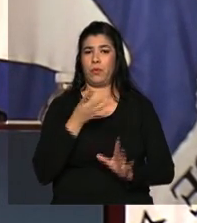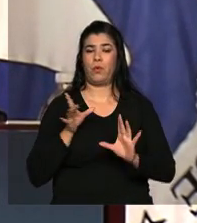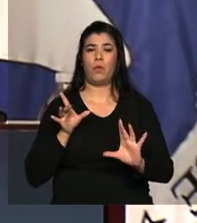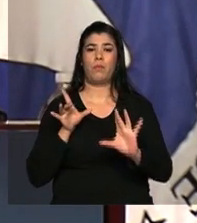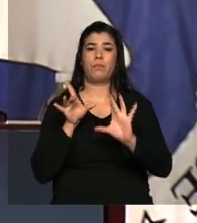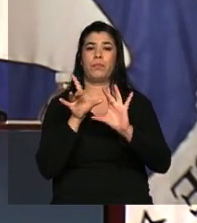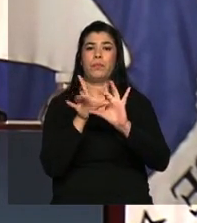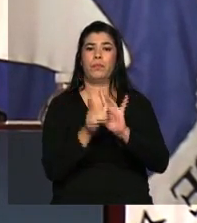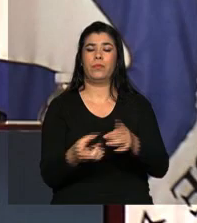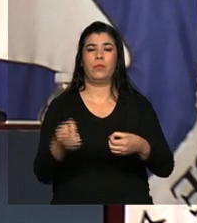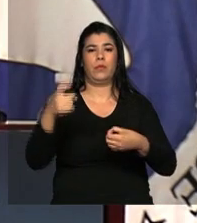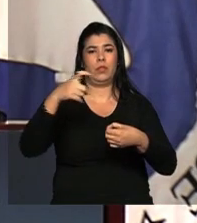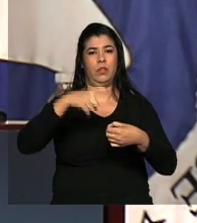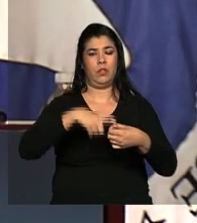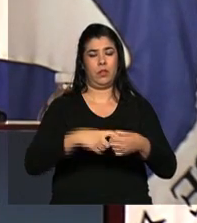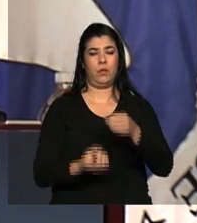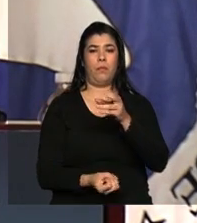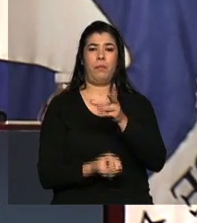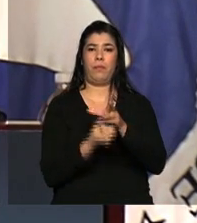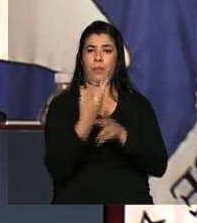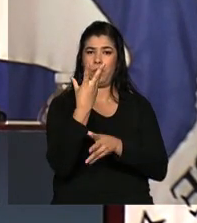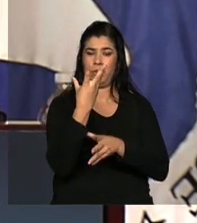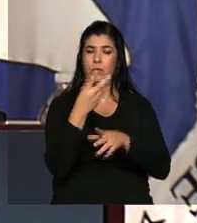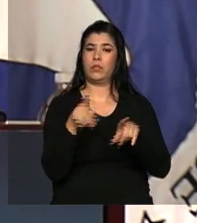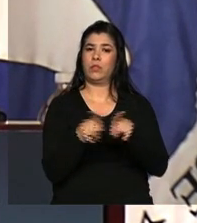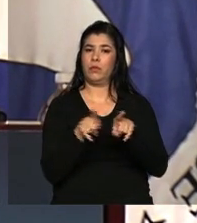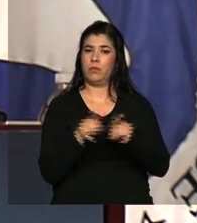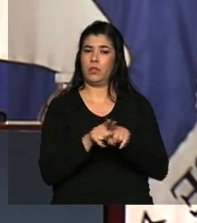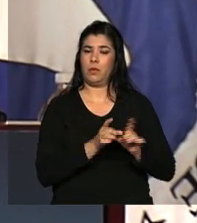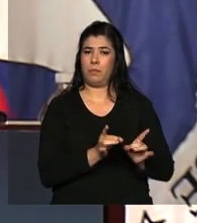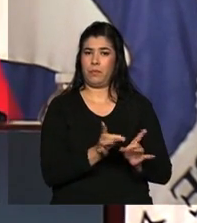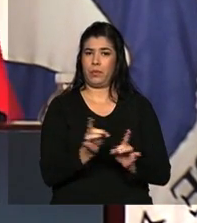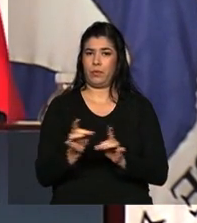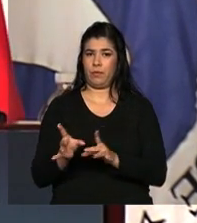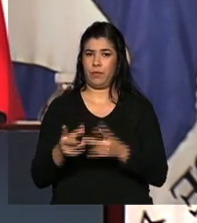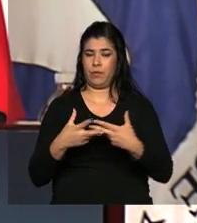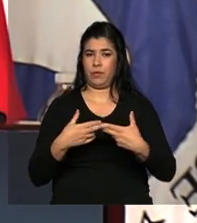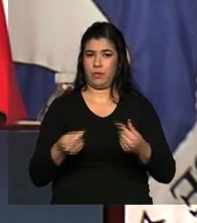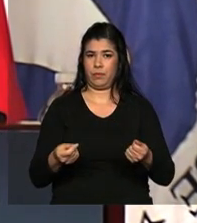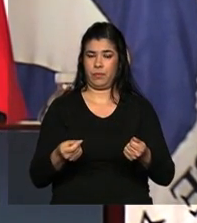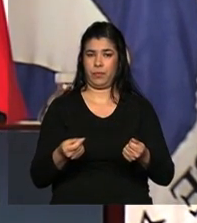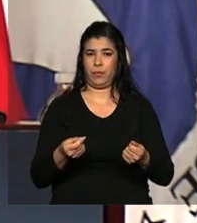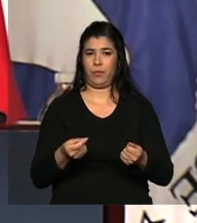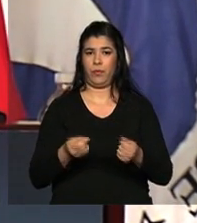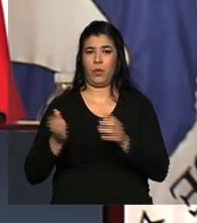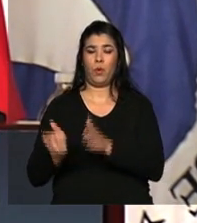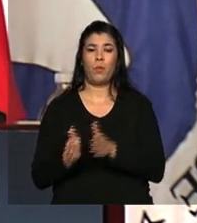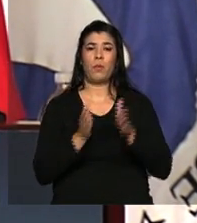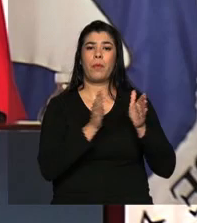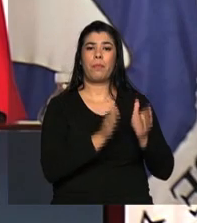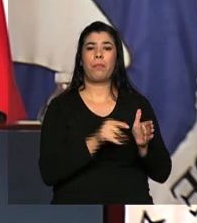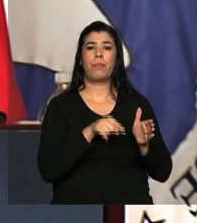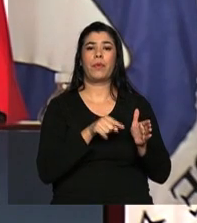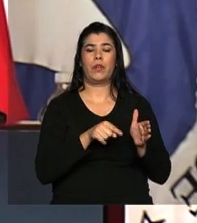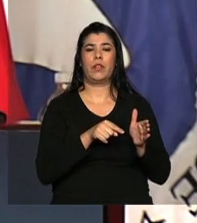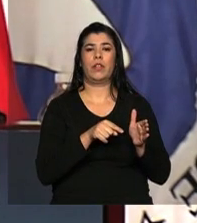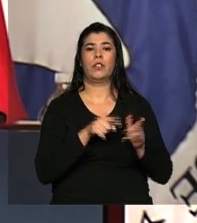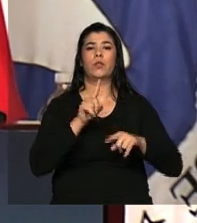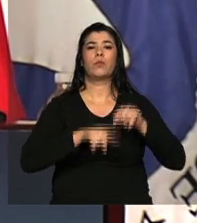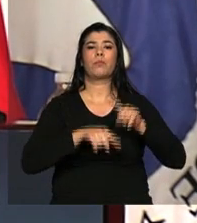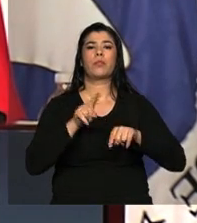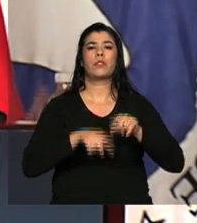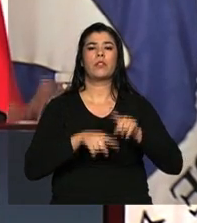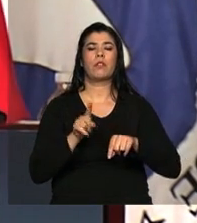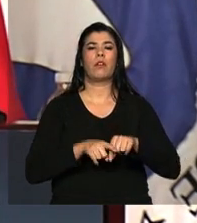integração produtiva e comercial. Parte substancial dos insumos das aeronaves das